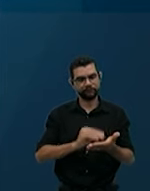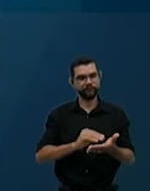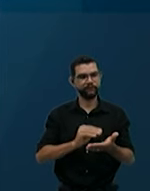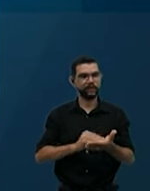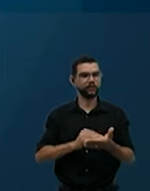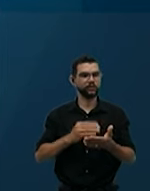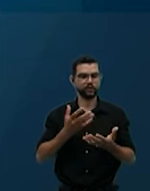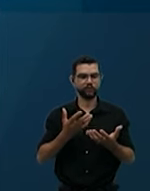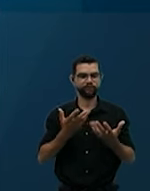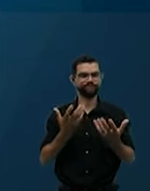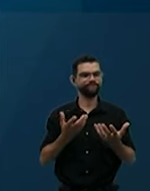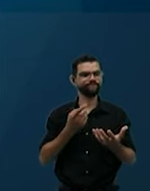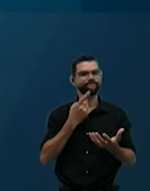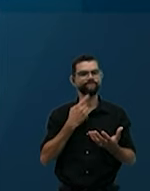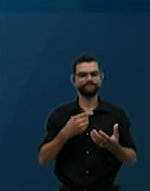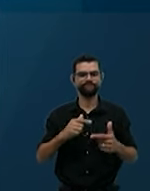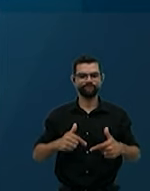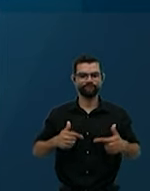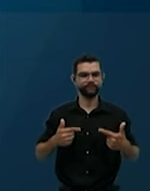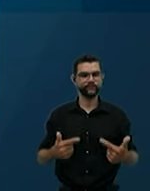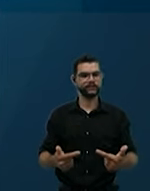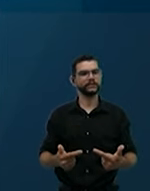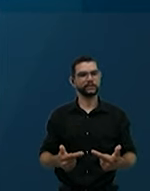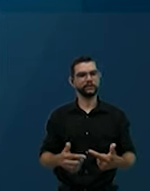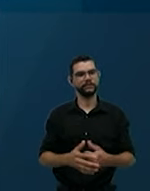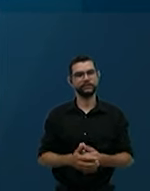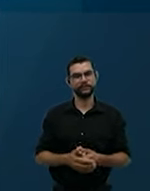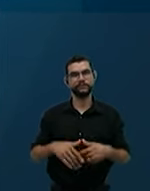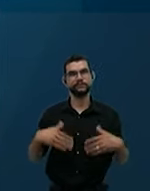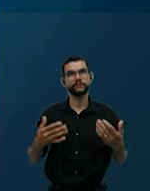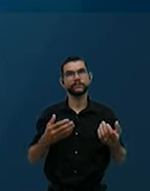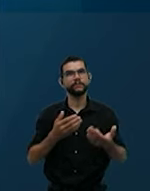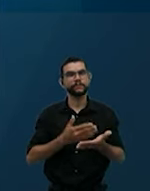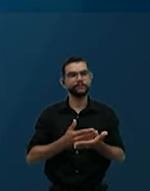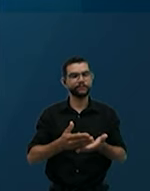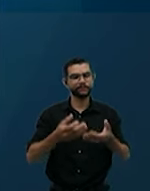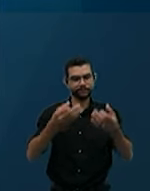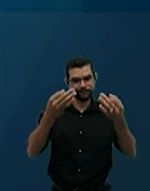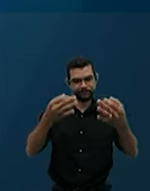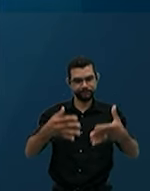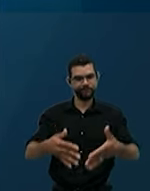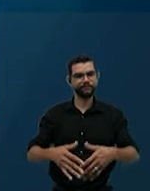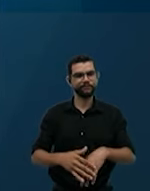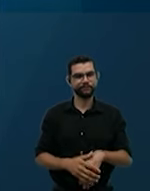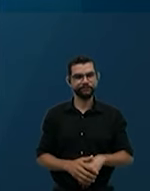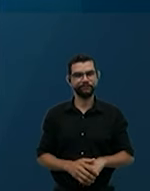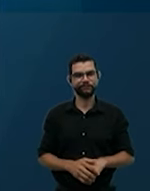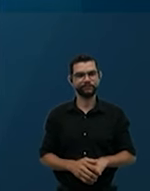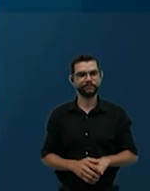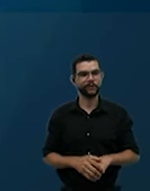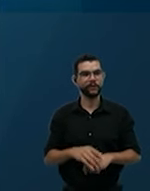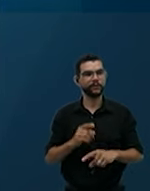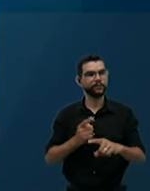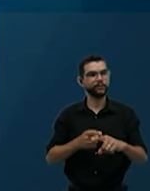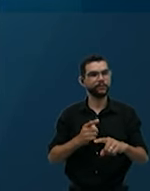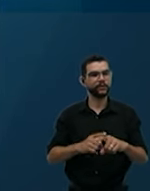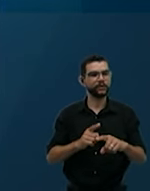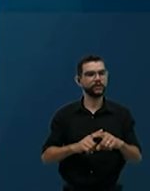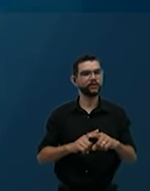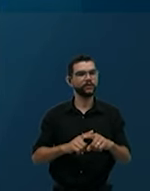faço esse esclarecimento inicial porque acredito que essa situação deste processo